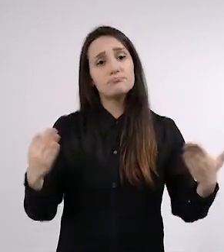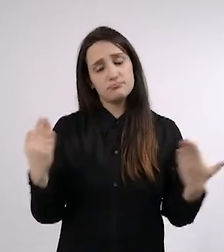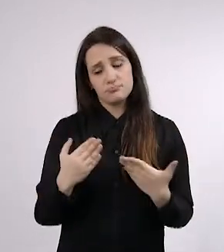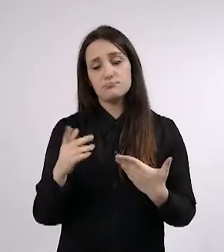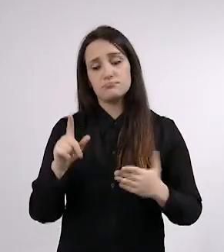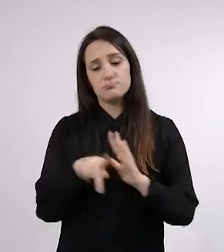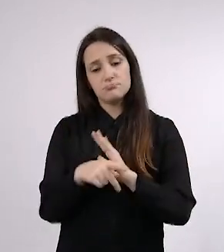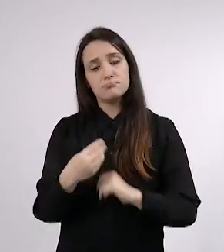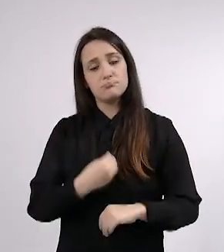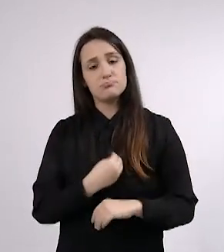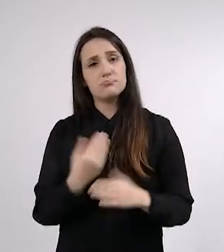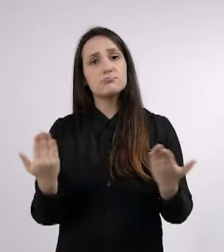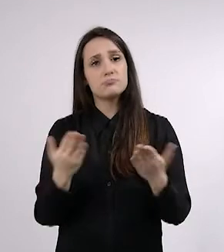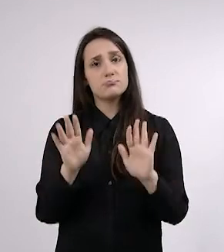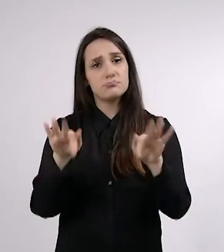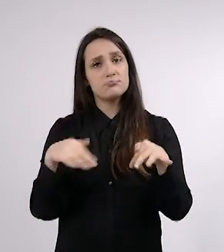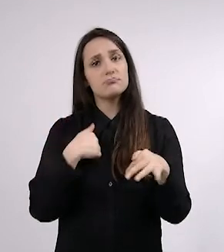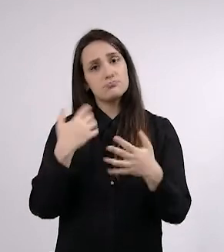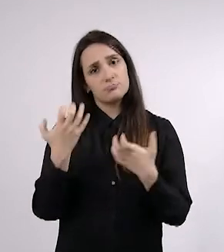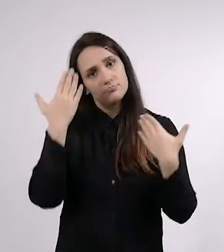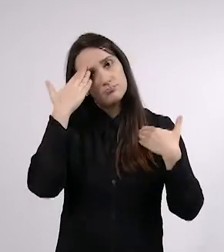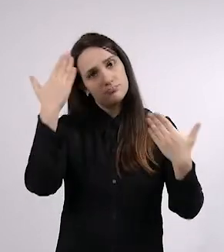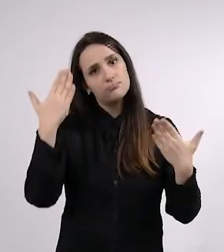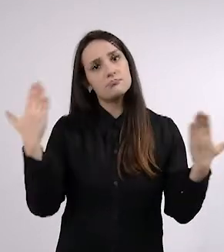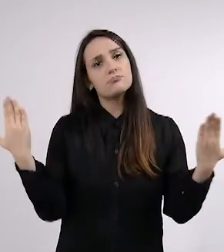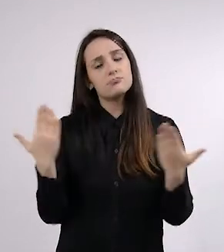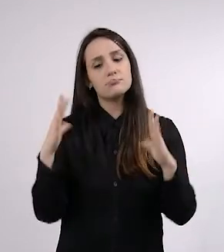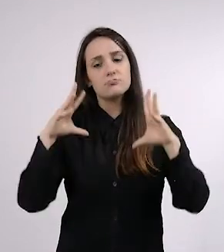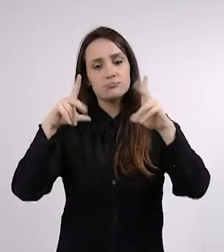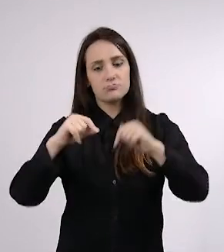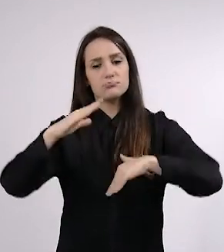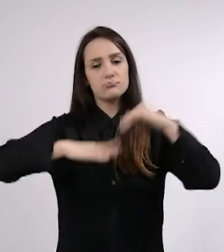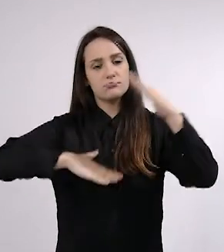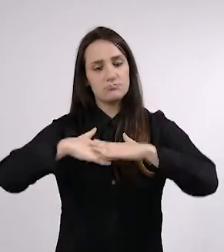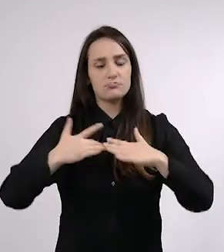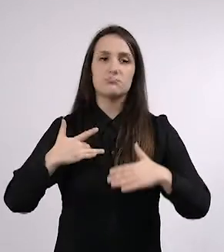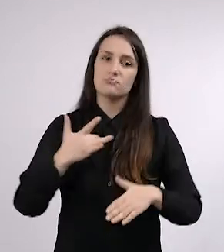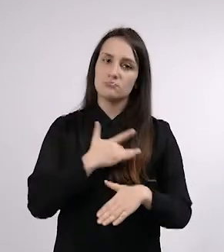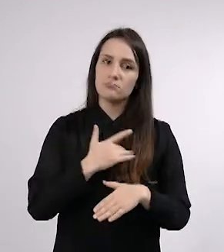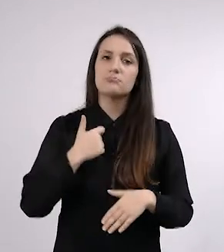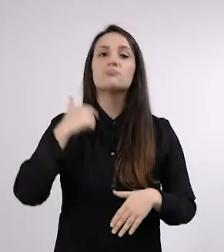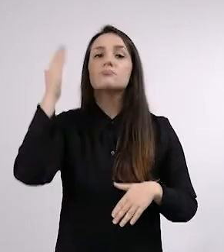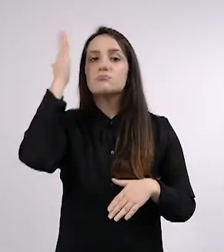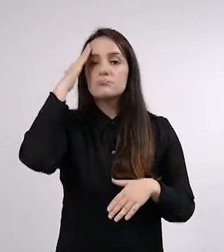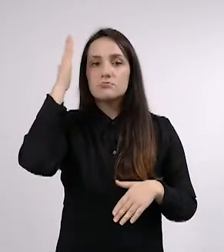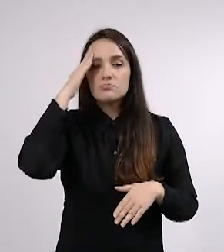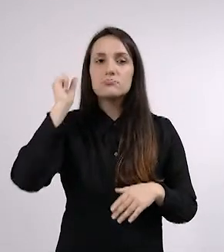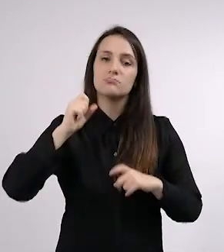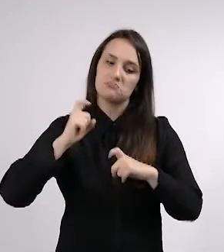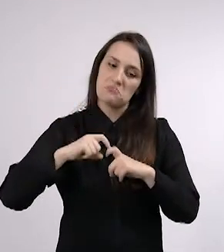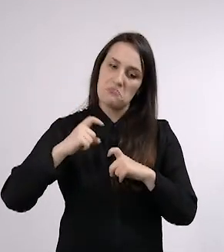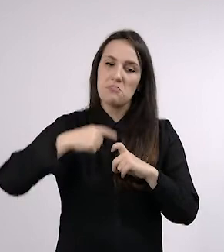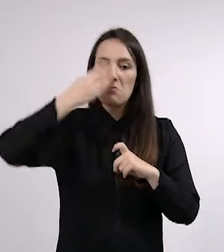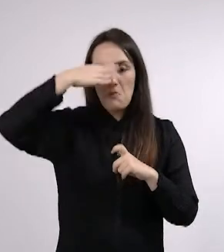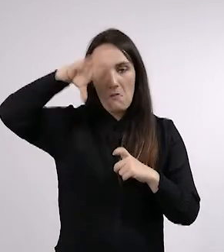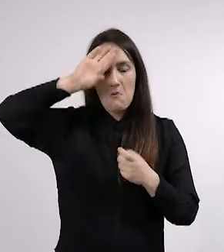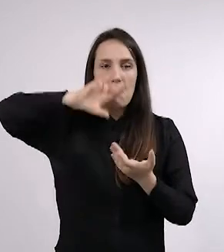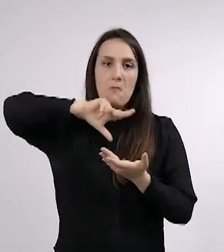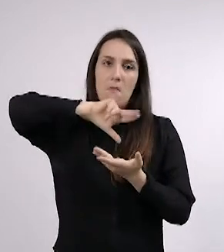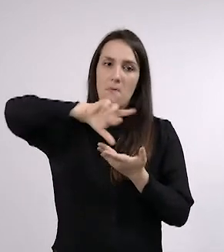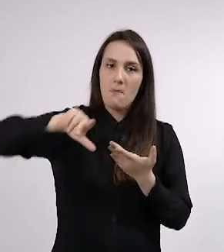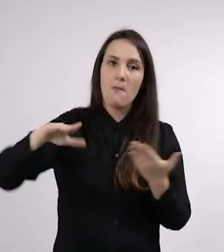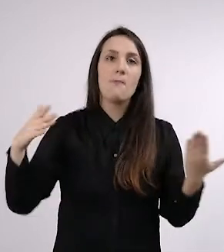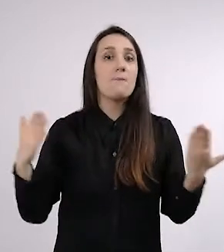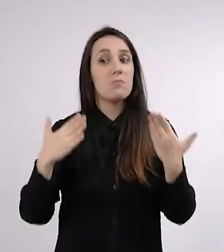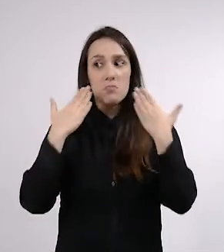fazem parte dessa questão. E finalizar agradecendo aos profissionais de saúde. A gente sabe o quanto que essa turma